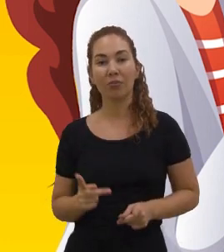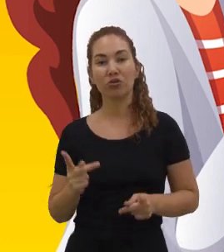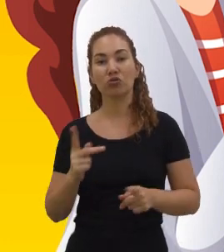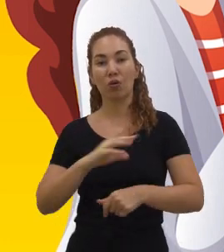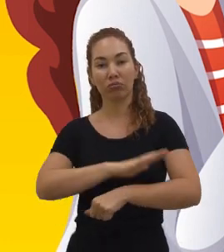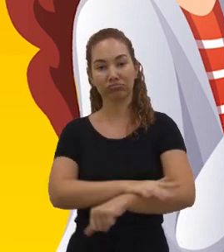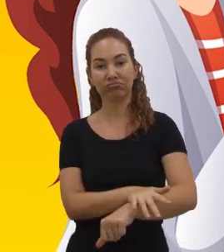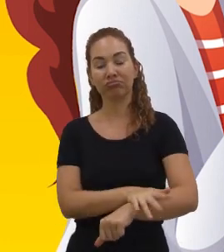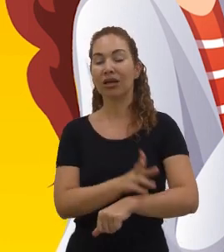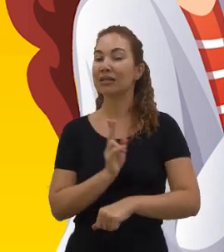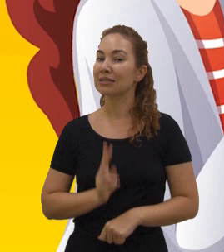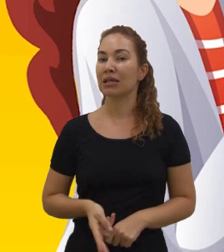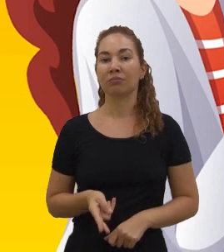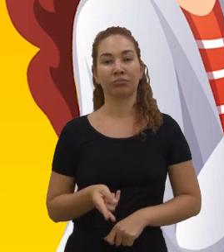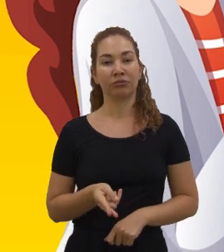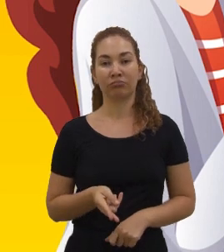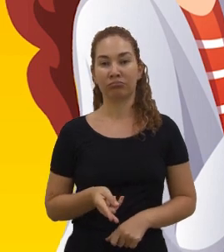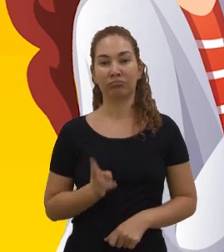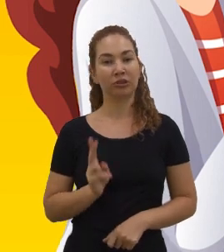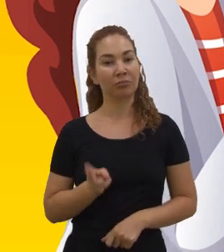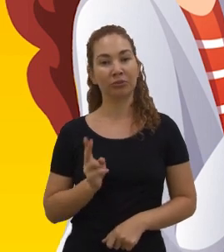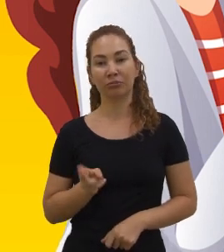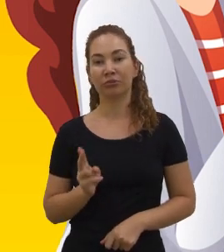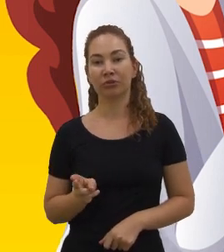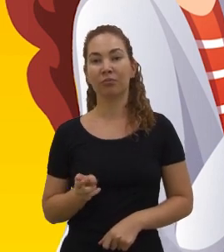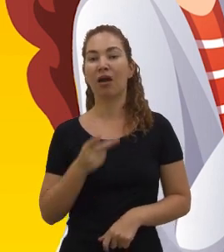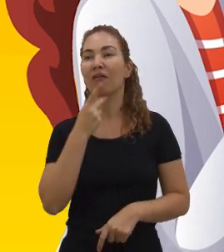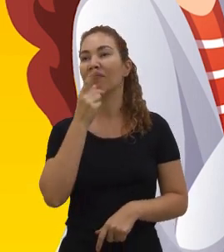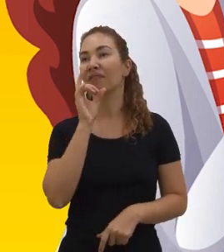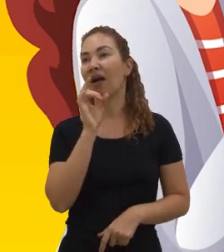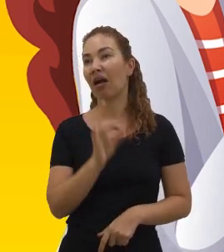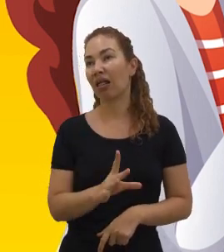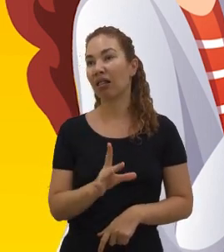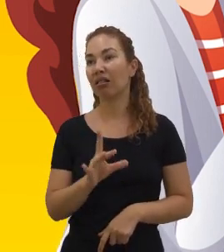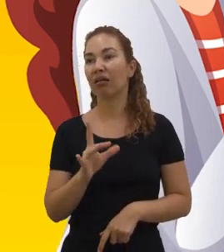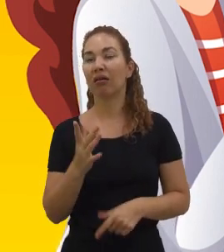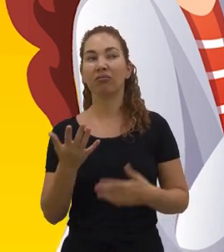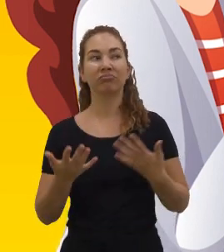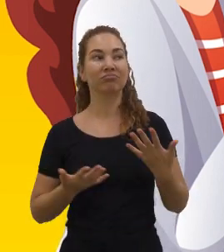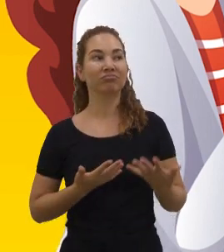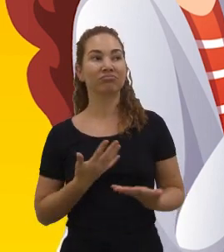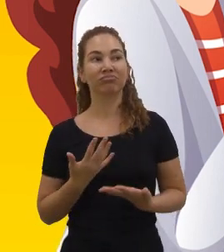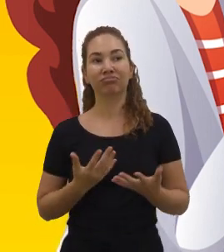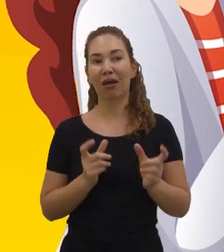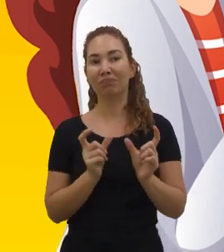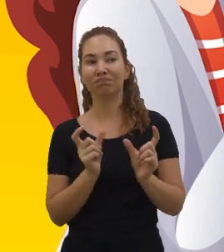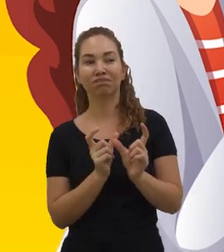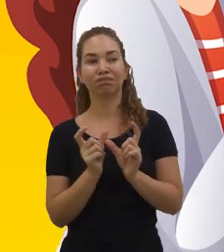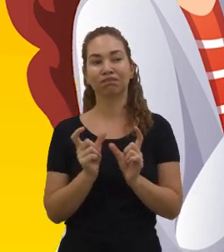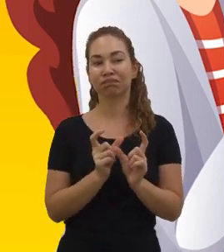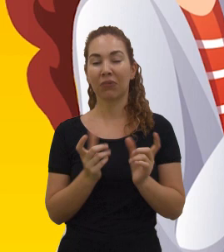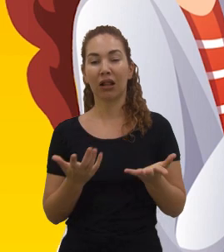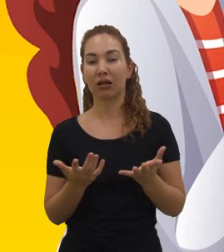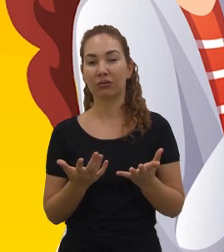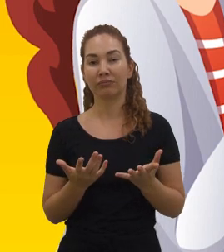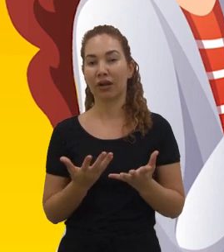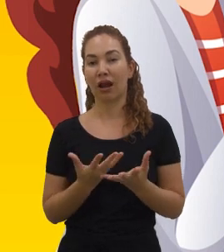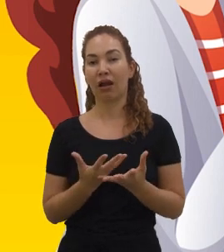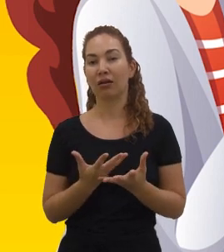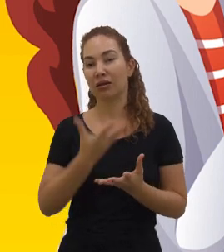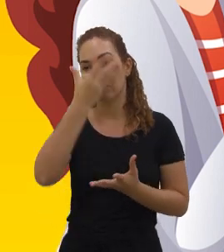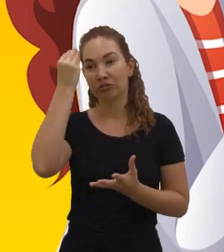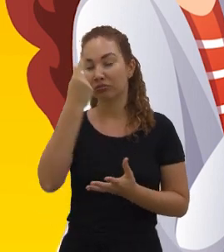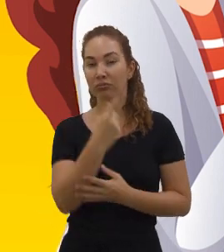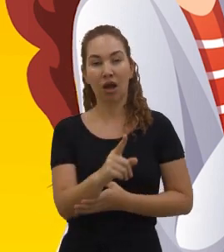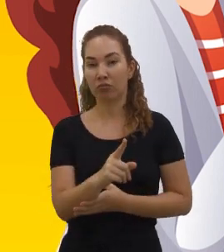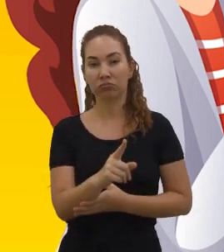passar como, foi só uma fala mal colocada, sabe? Deixar passar. Eu acho que